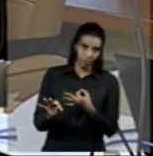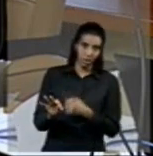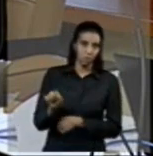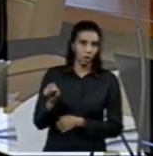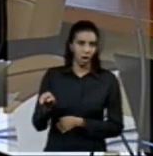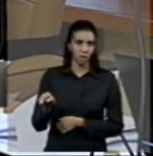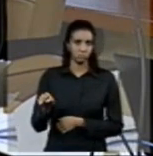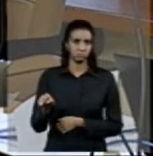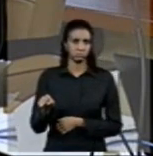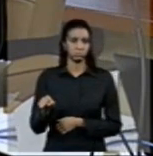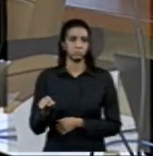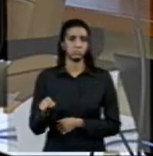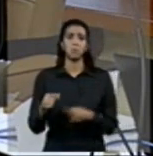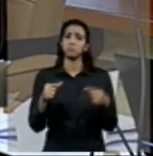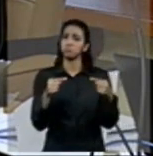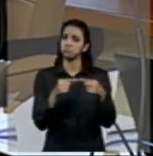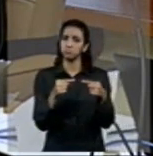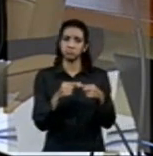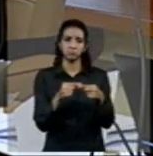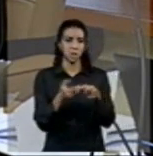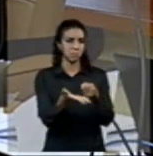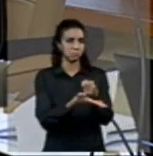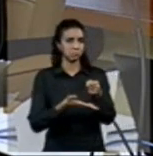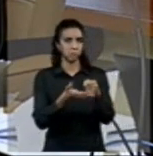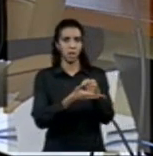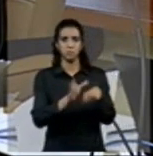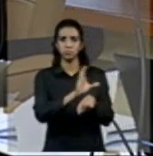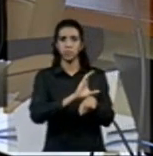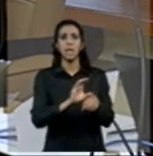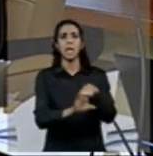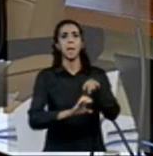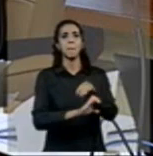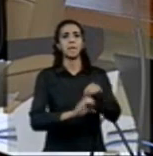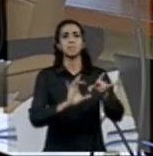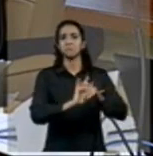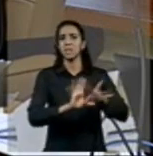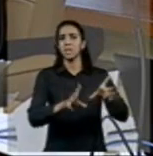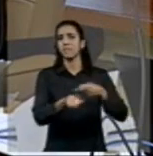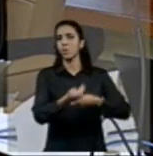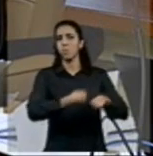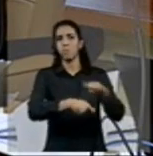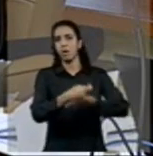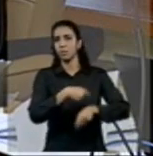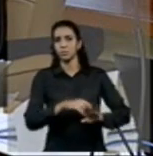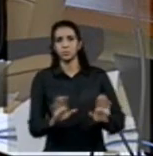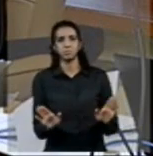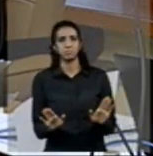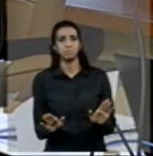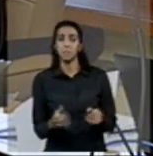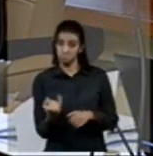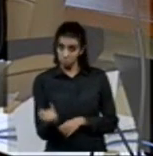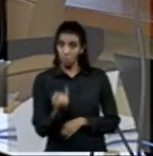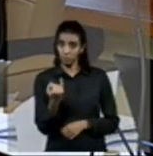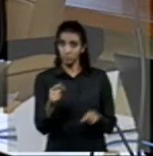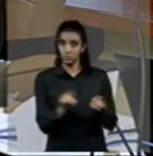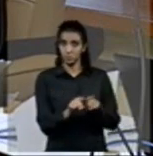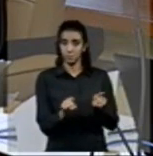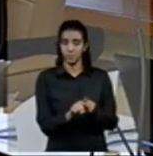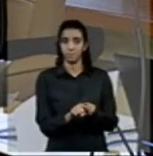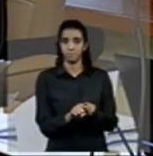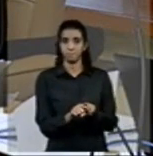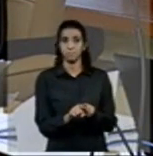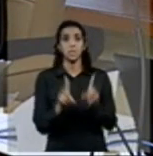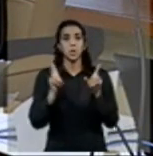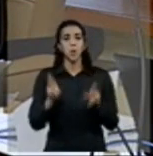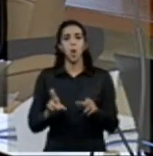não viola os princípios fundamentais da livre iniciativa e imprescindíveis, como também o é o